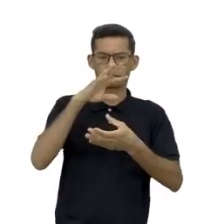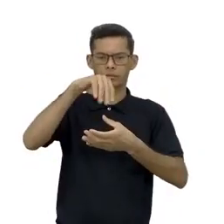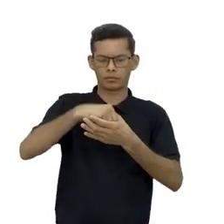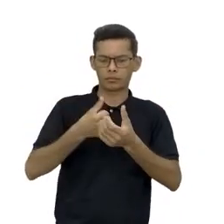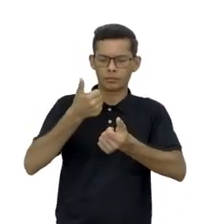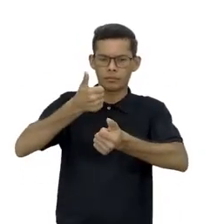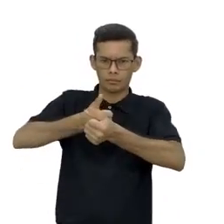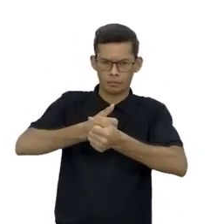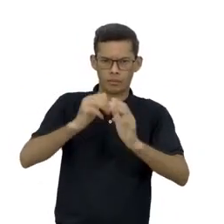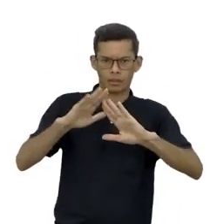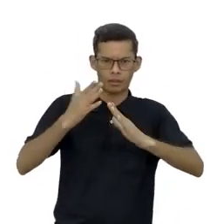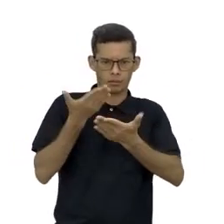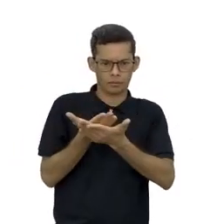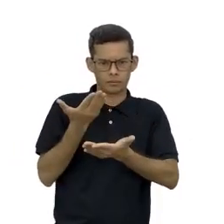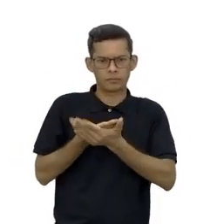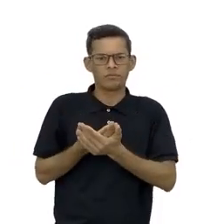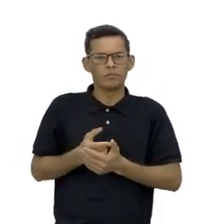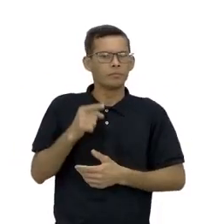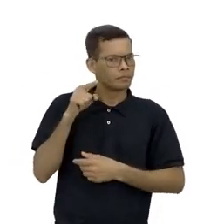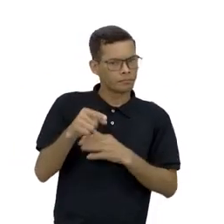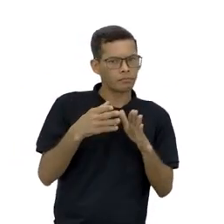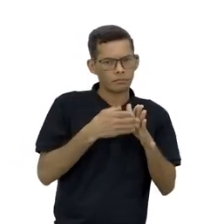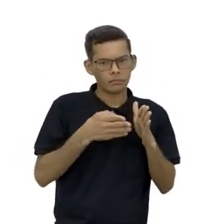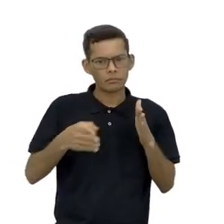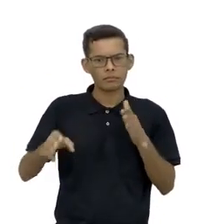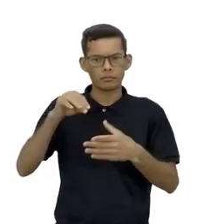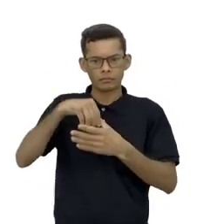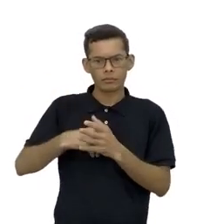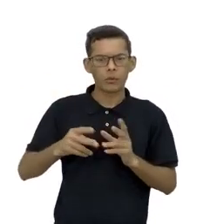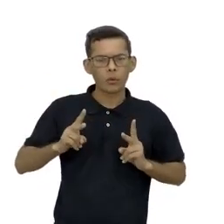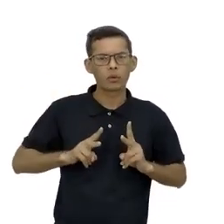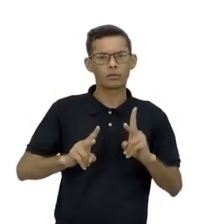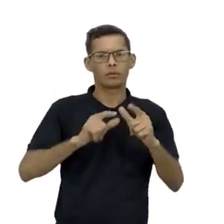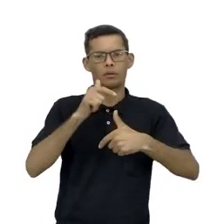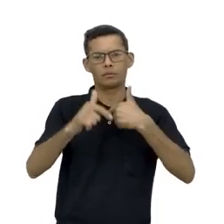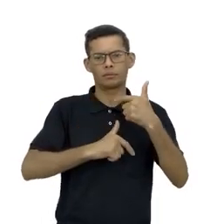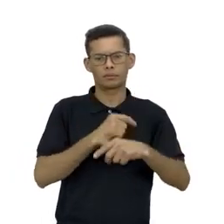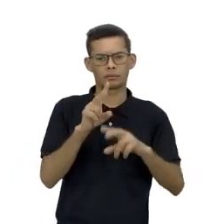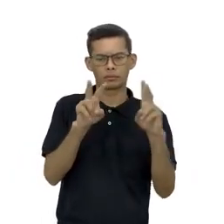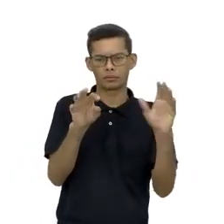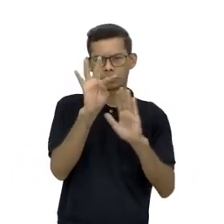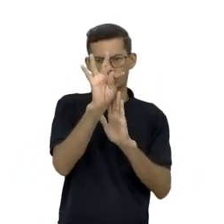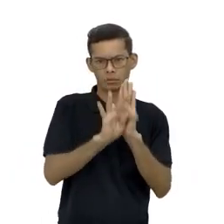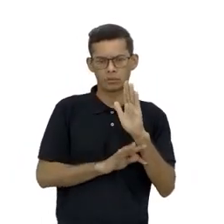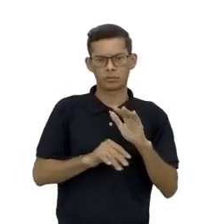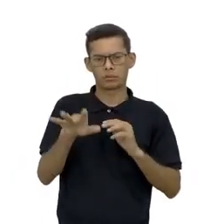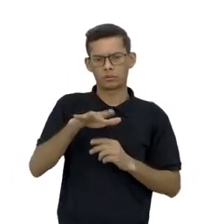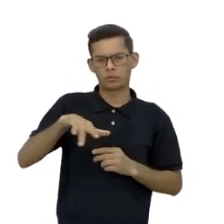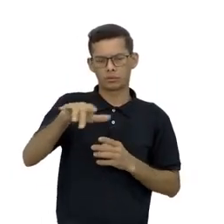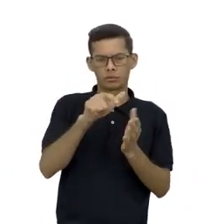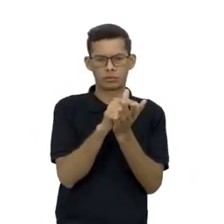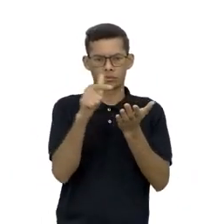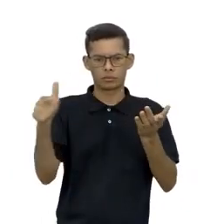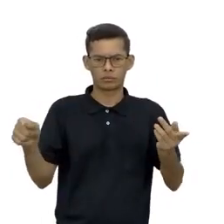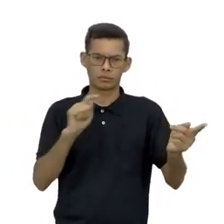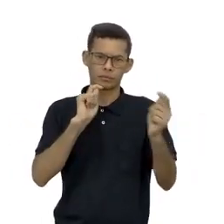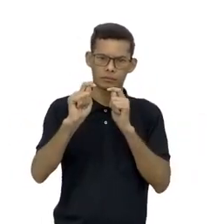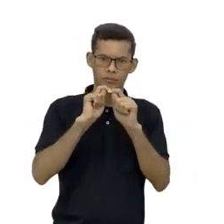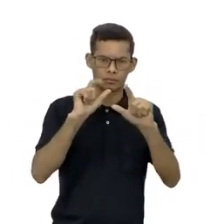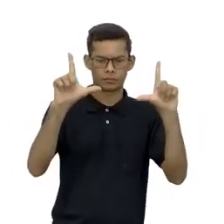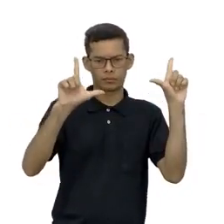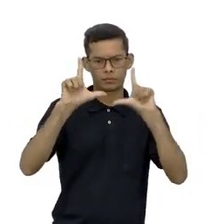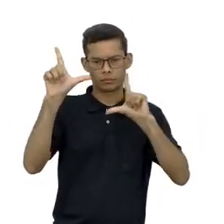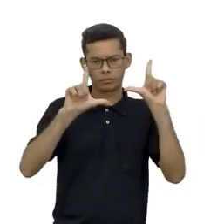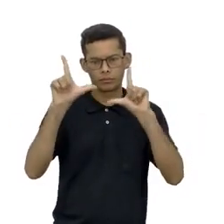escolar. Essa sequência didática, ela continuará o trabalho com texto do campo jornalístico e midiático.